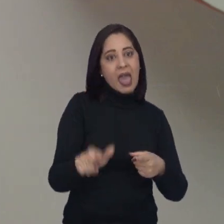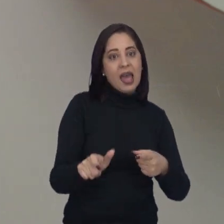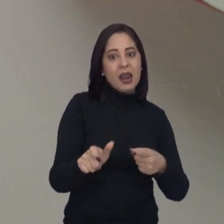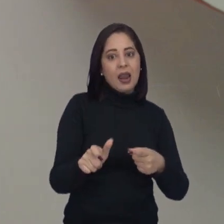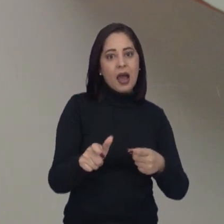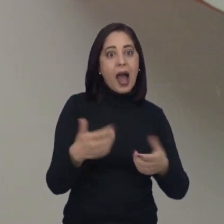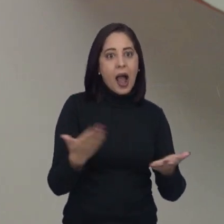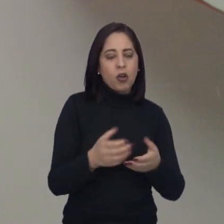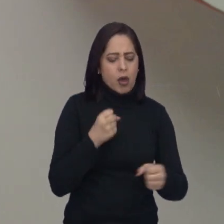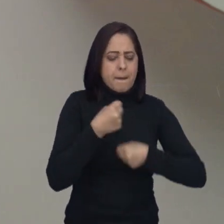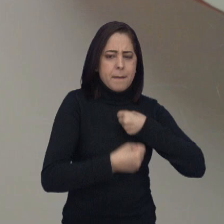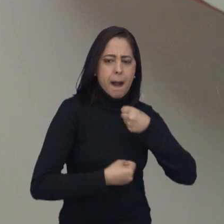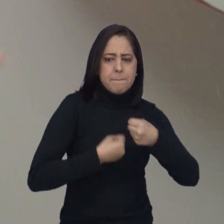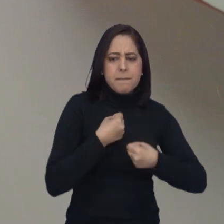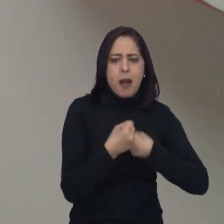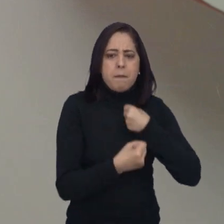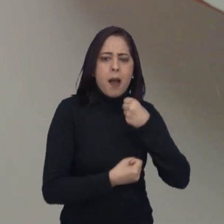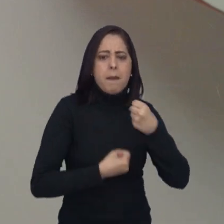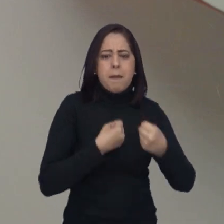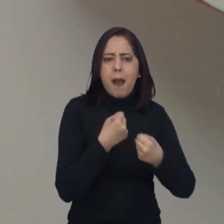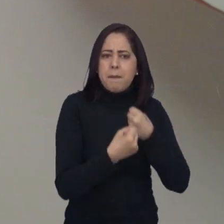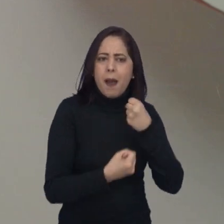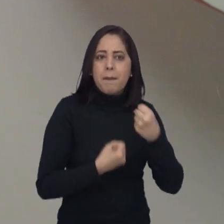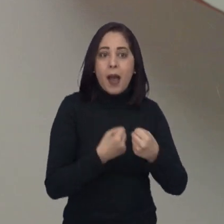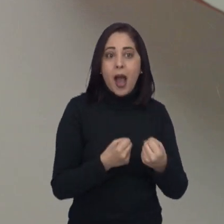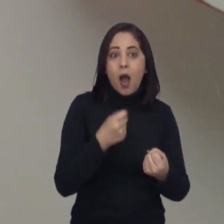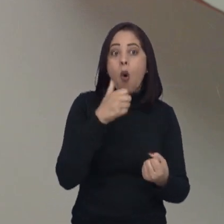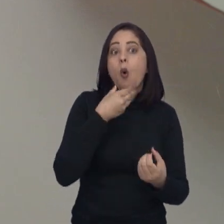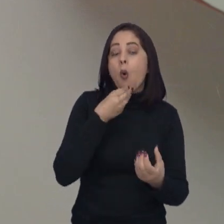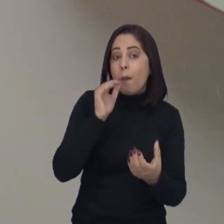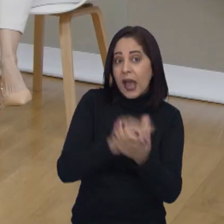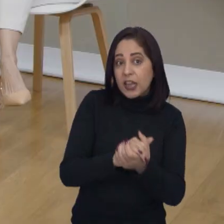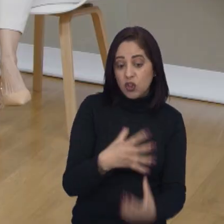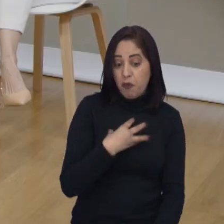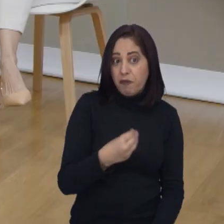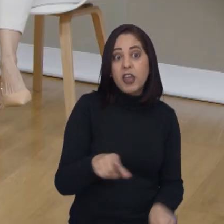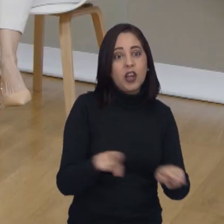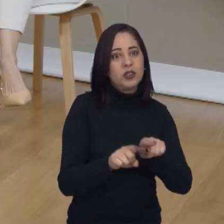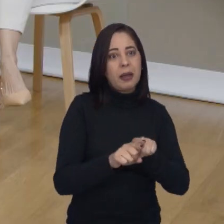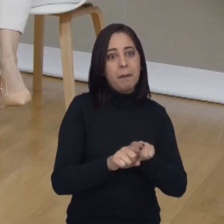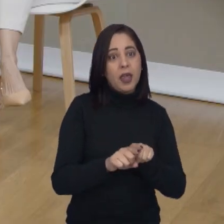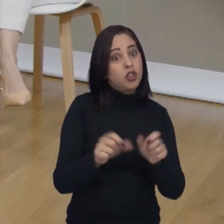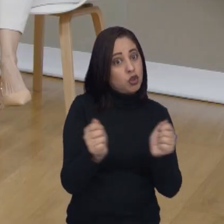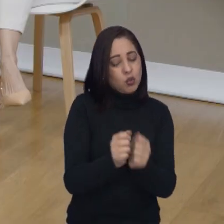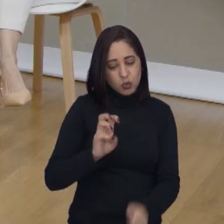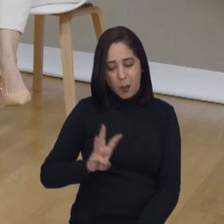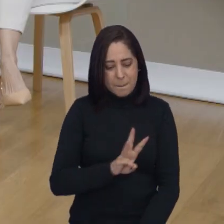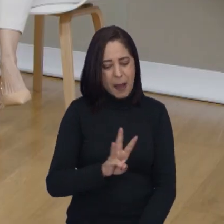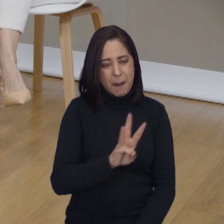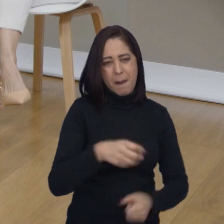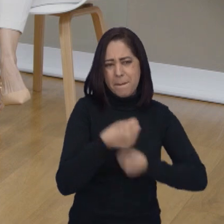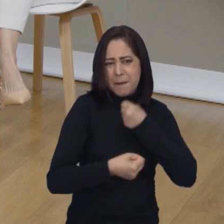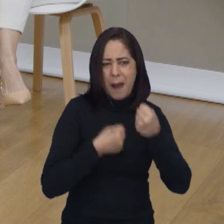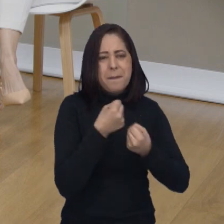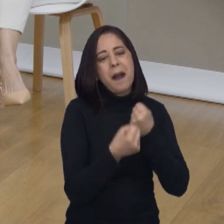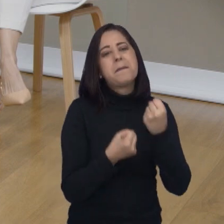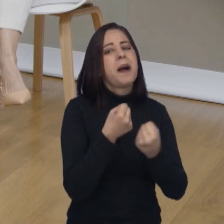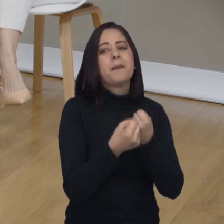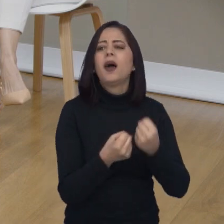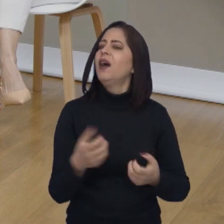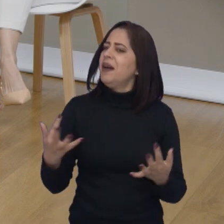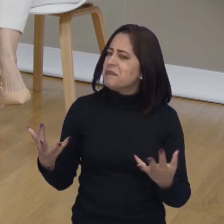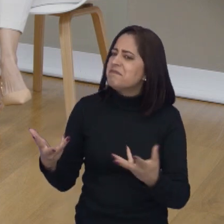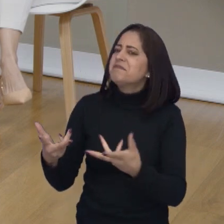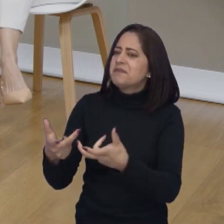ela é meia maratonista. Gente, e o marido e o filho dela também estão indo pelo mesmo caminho da corrida de rua. Nossa, maravilhoso. Então